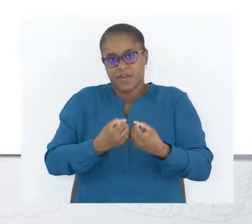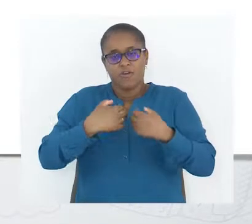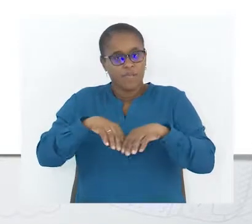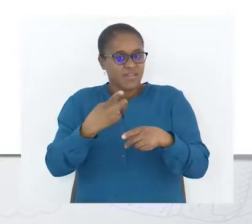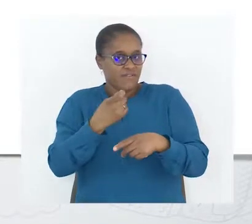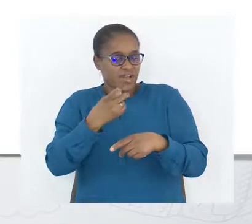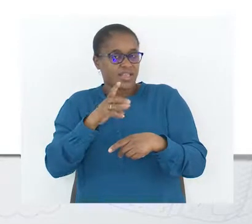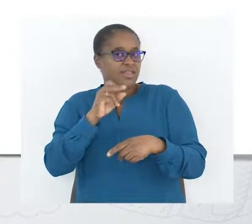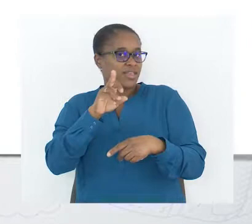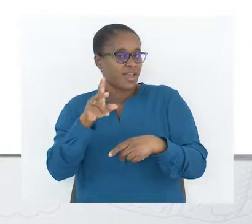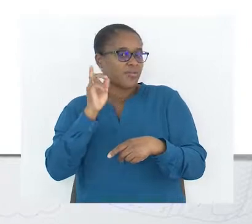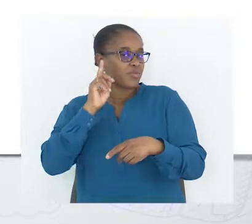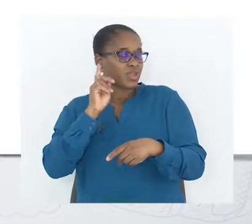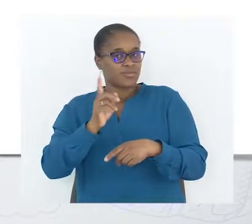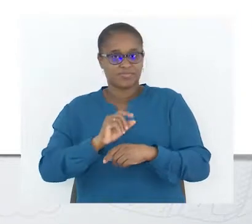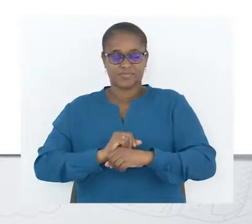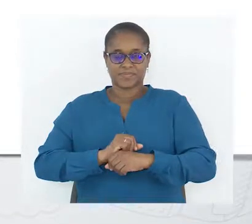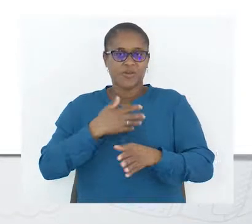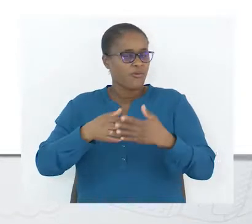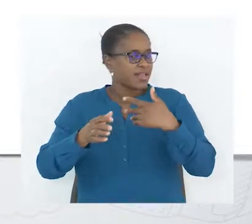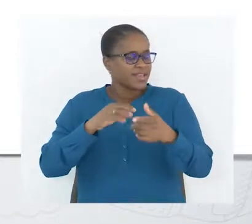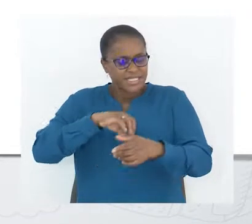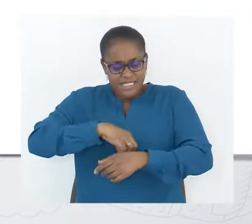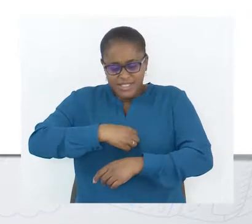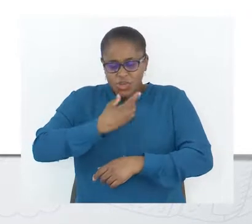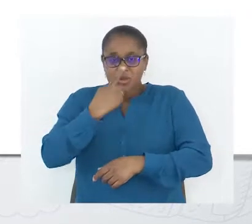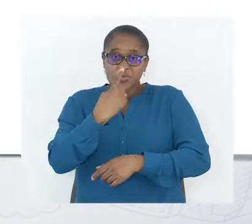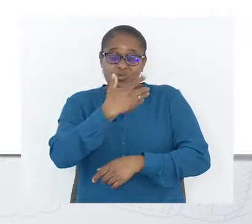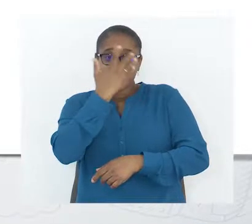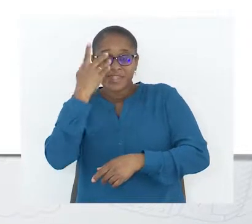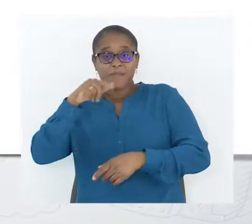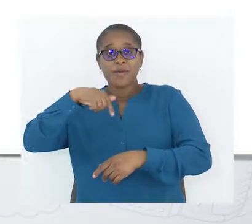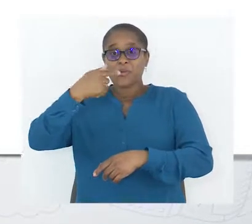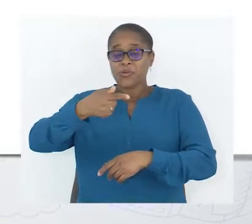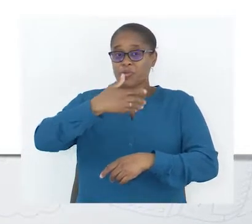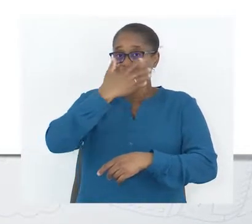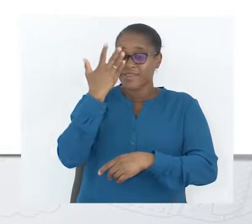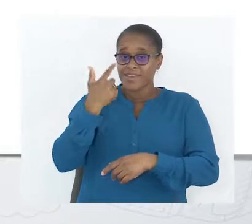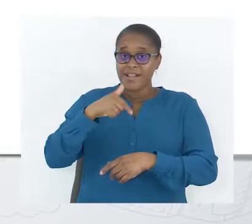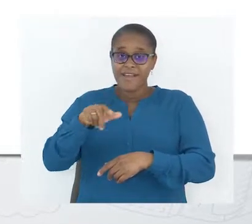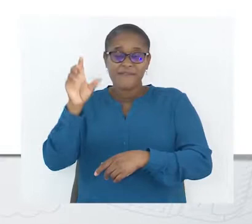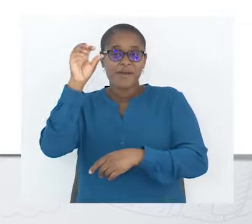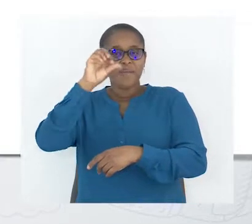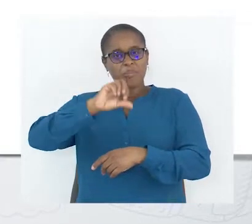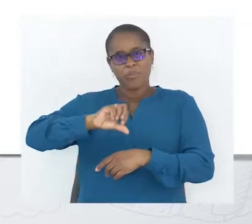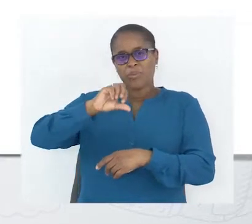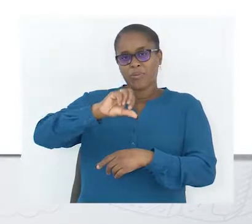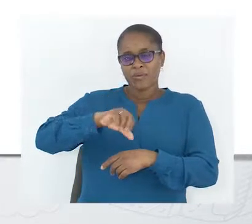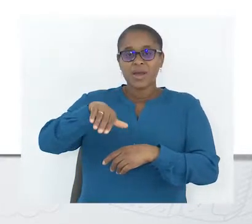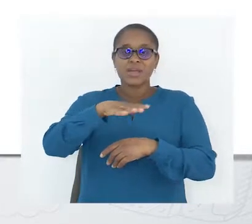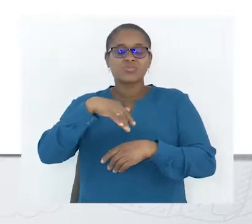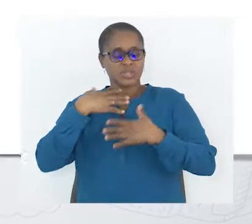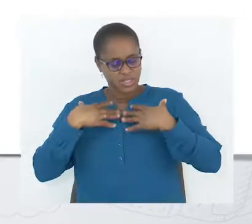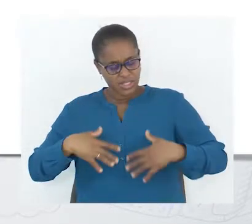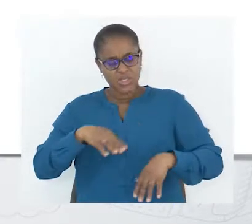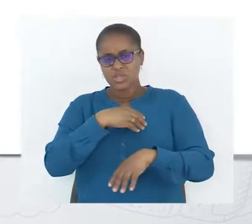importante. Qualquer sintoma que, de um dia para o outro, leva à piora do estado de